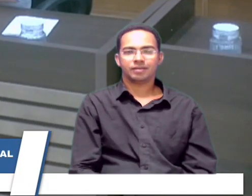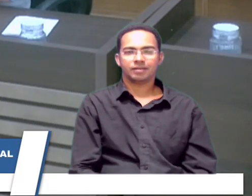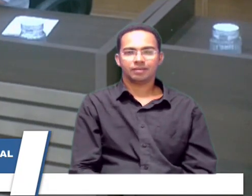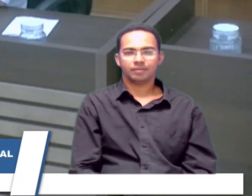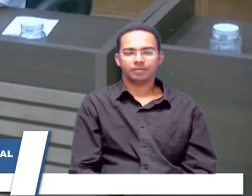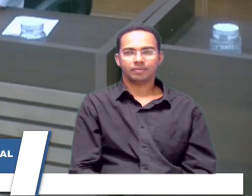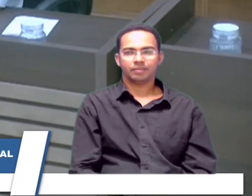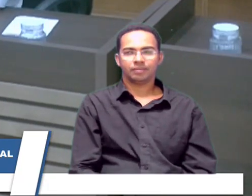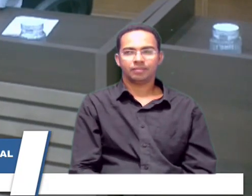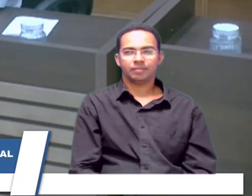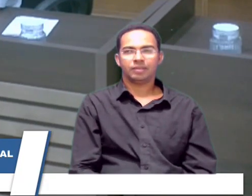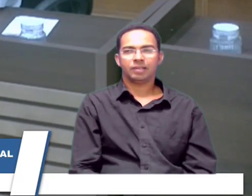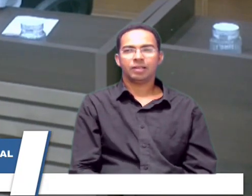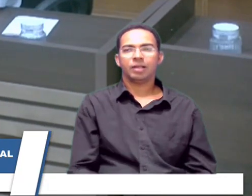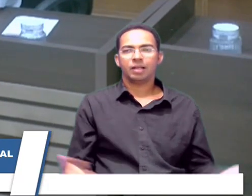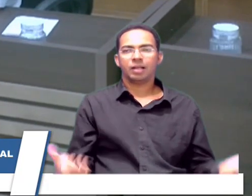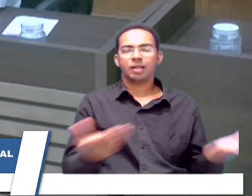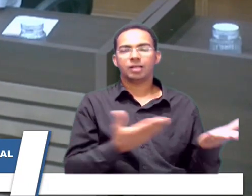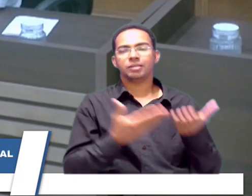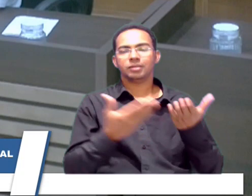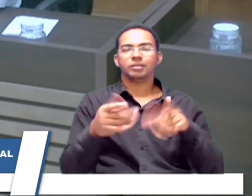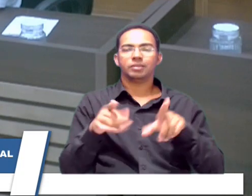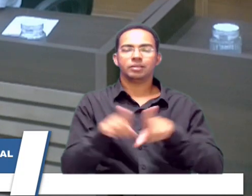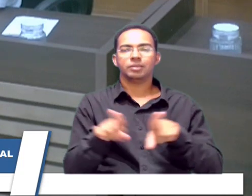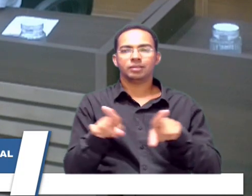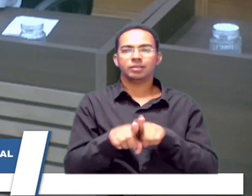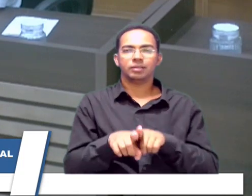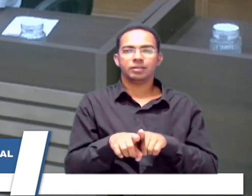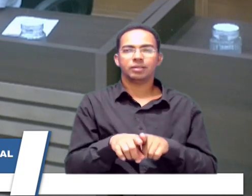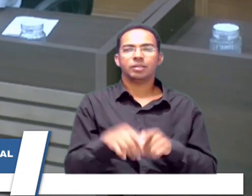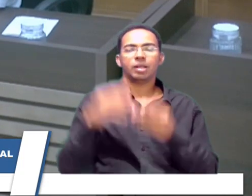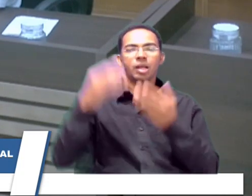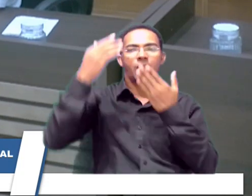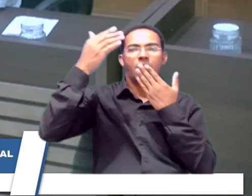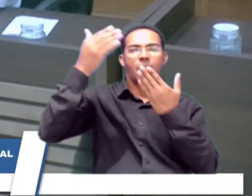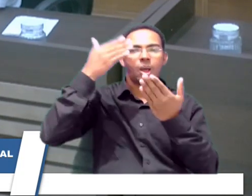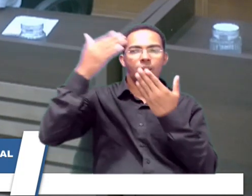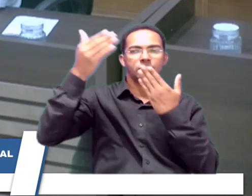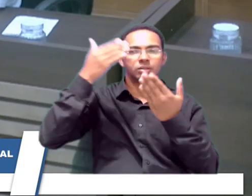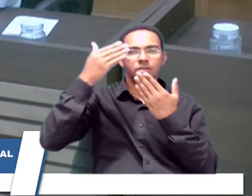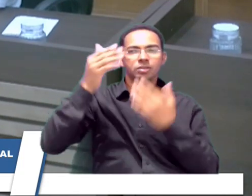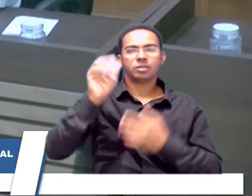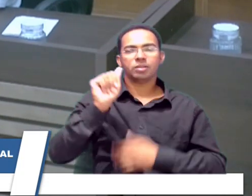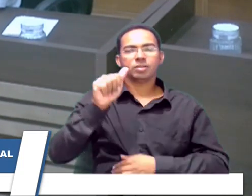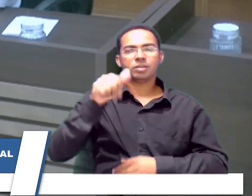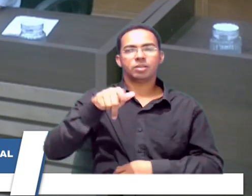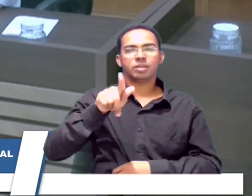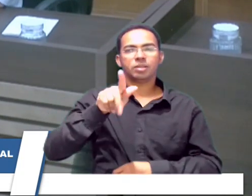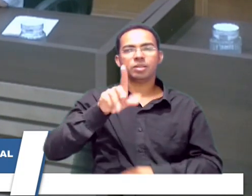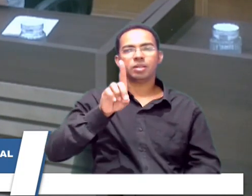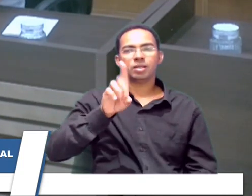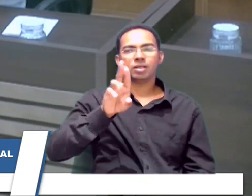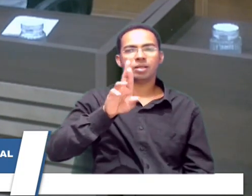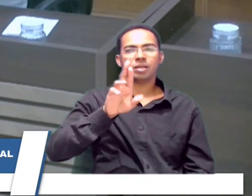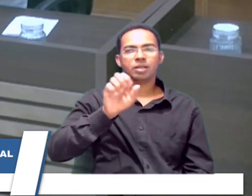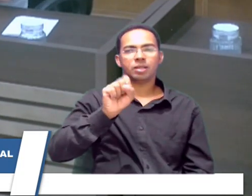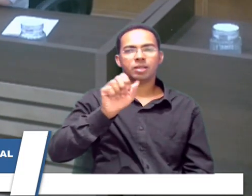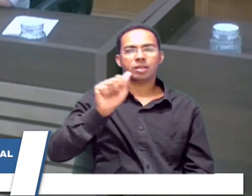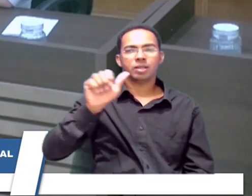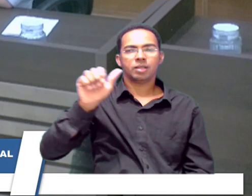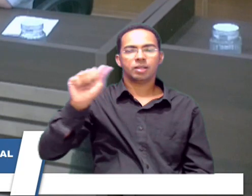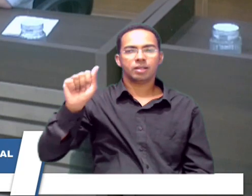Eu queria chamar também a psicóloga Andressa para fazer uso da palavra.